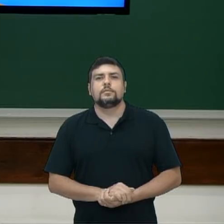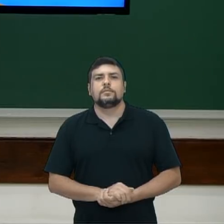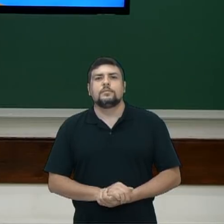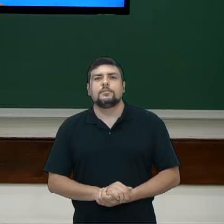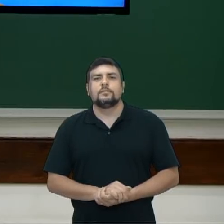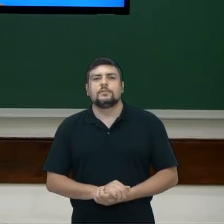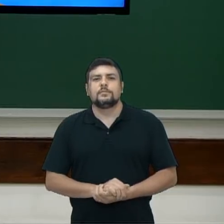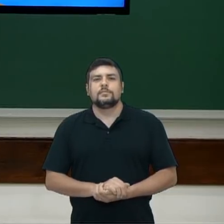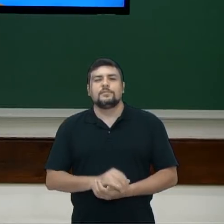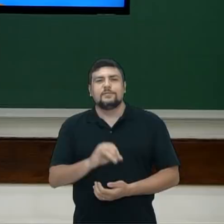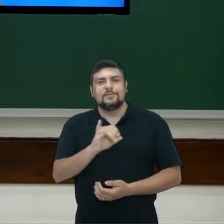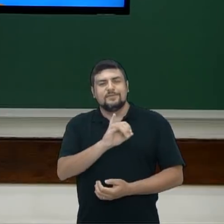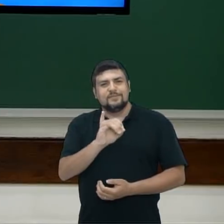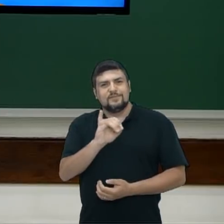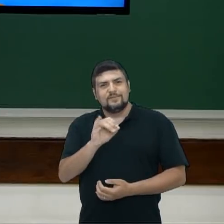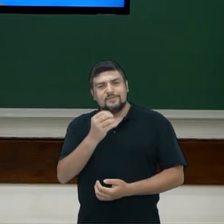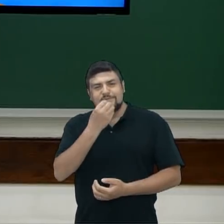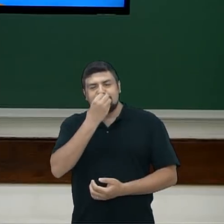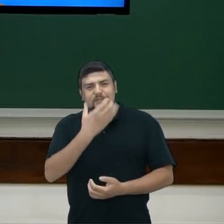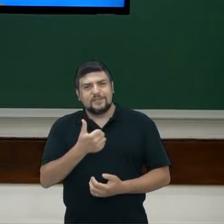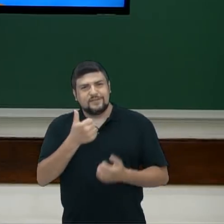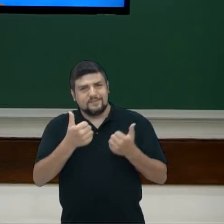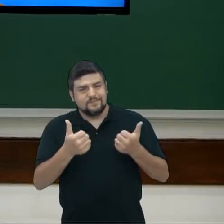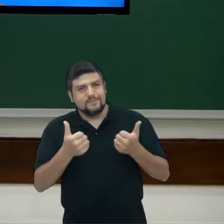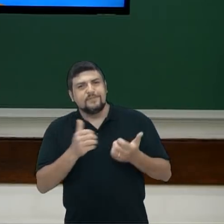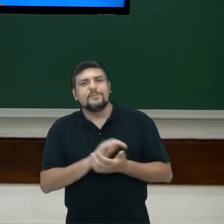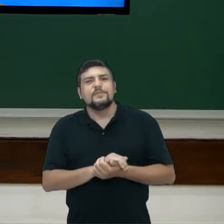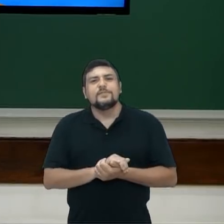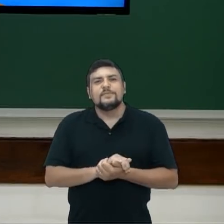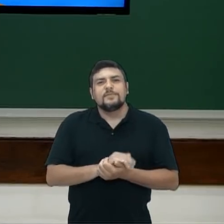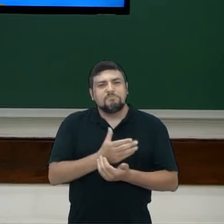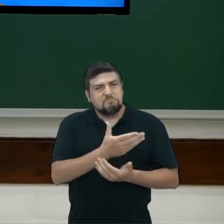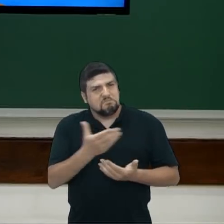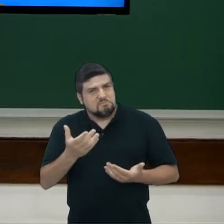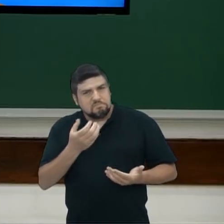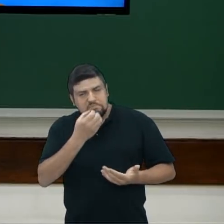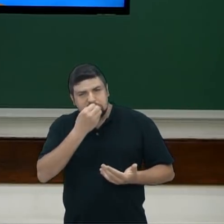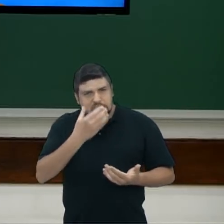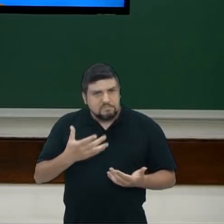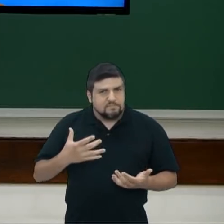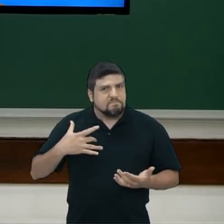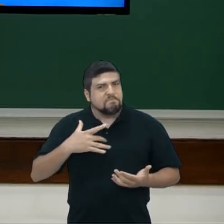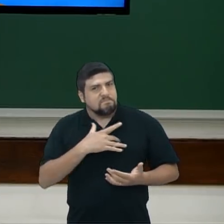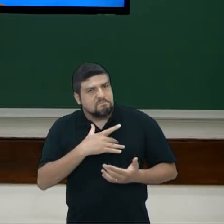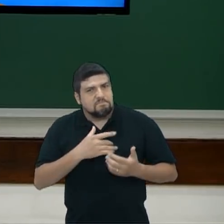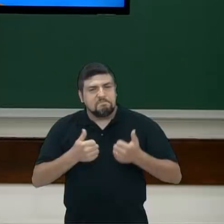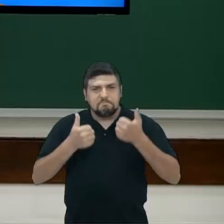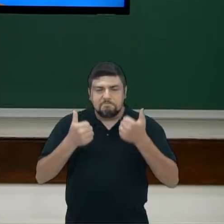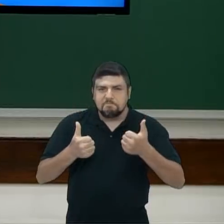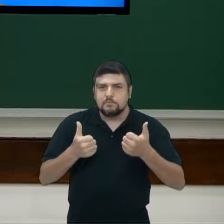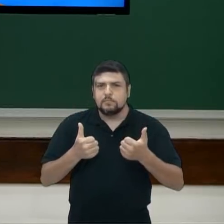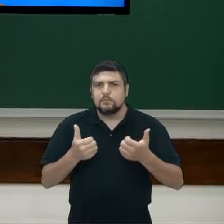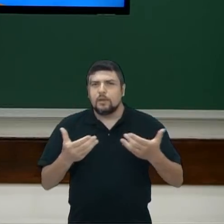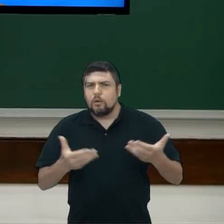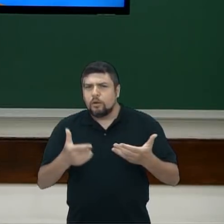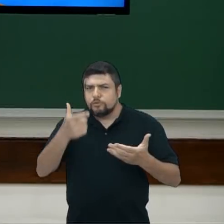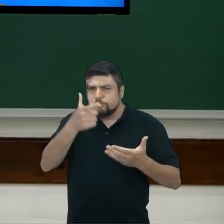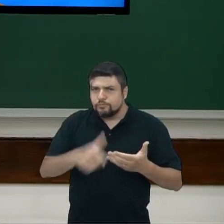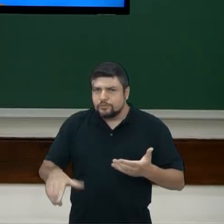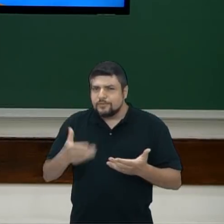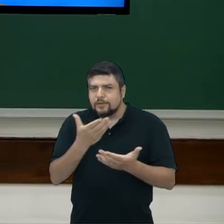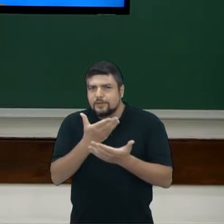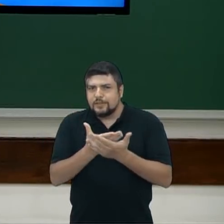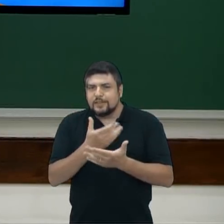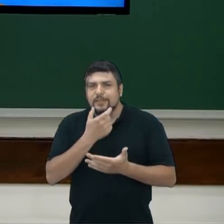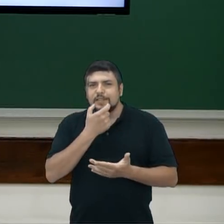Hey guys, how are you? E daí, galera, tudo bem com vocês? Como é que vocês estão? Preparados para mais uma aulinha? Vamos lá?